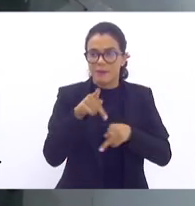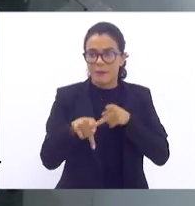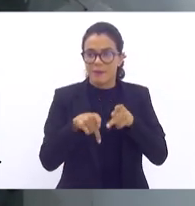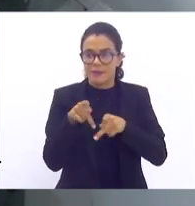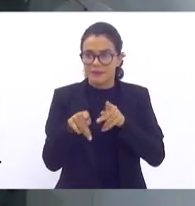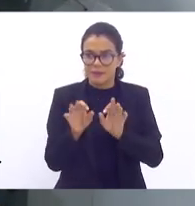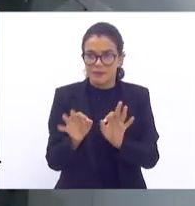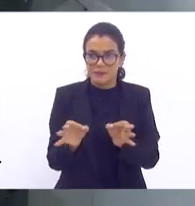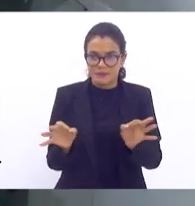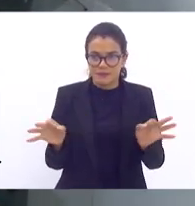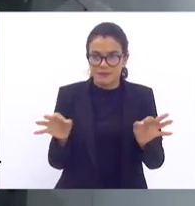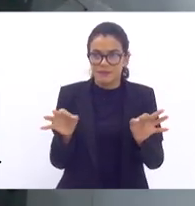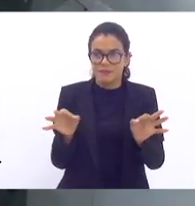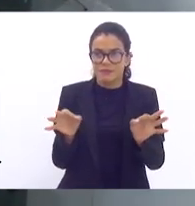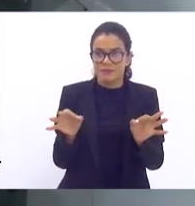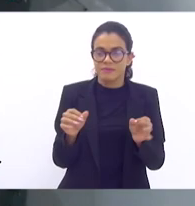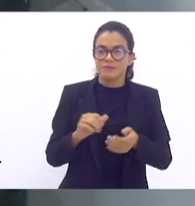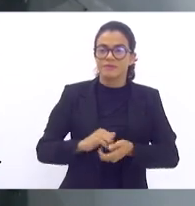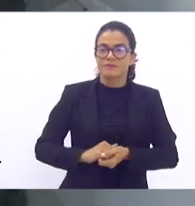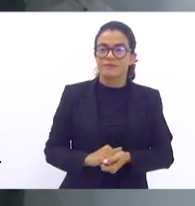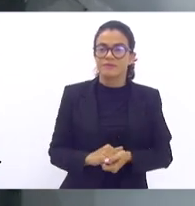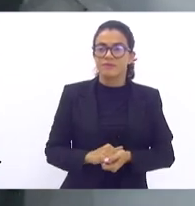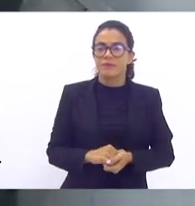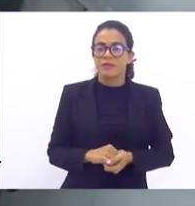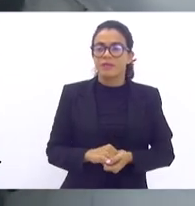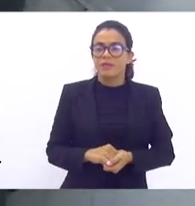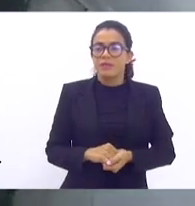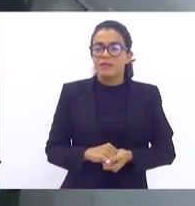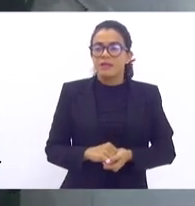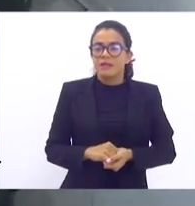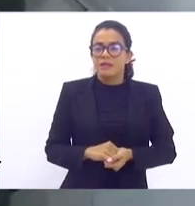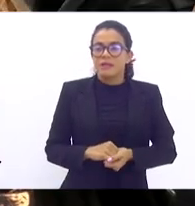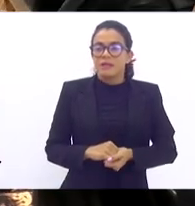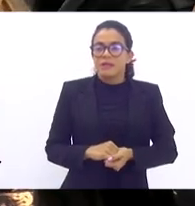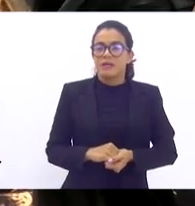população seriam essas duas perguntas obrigado